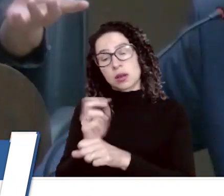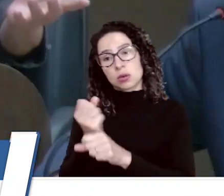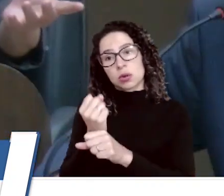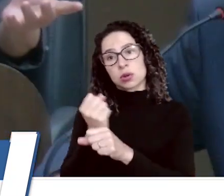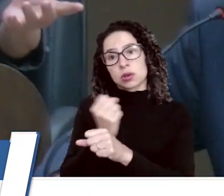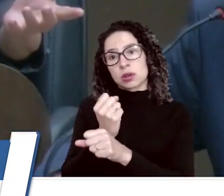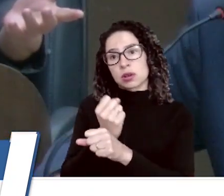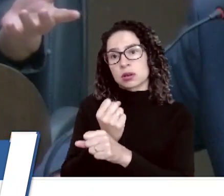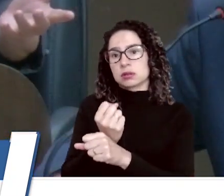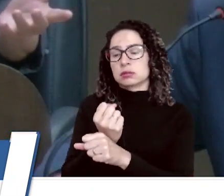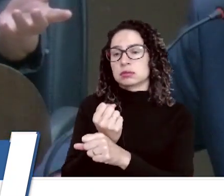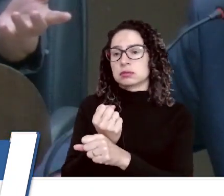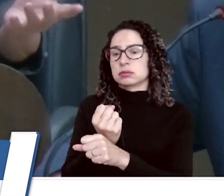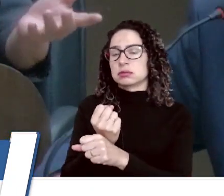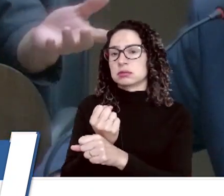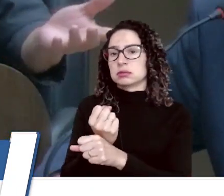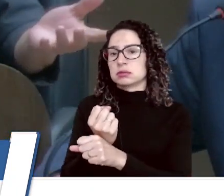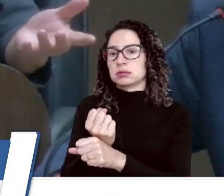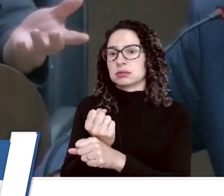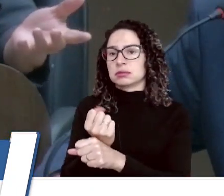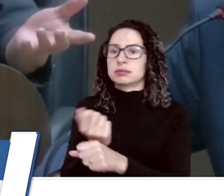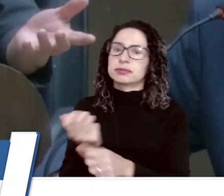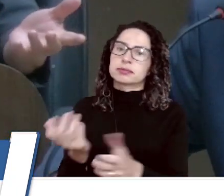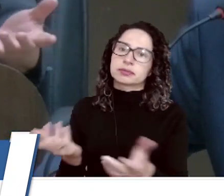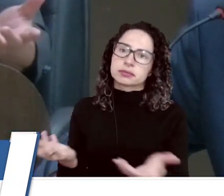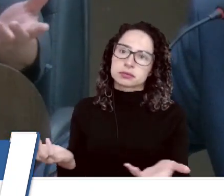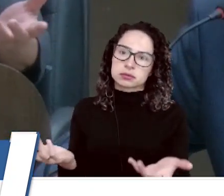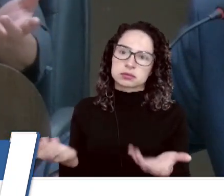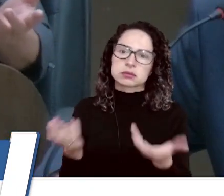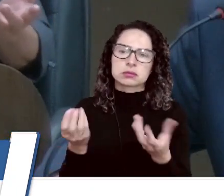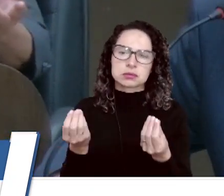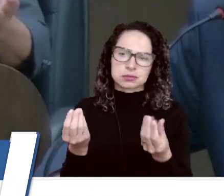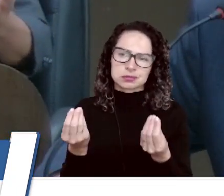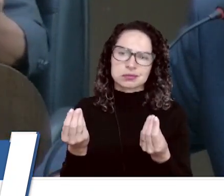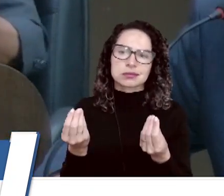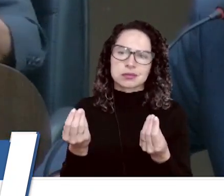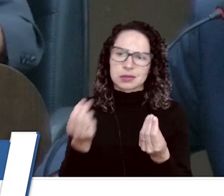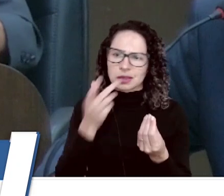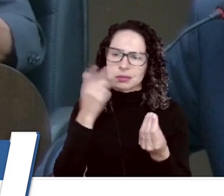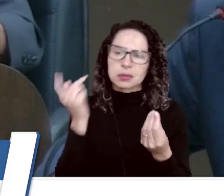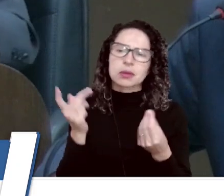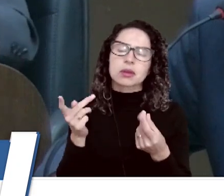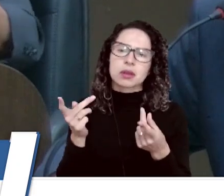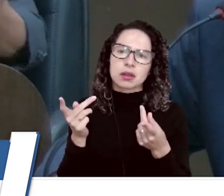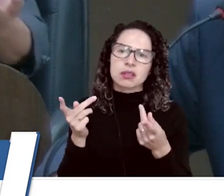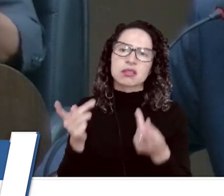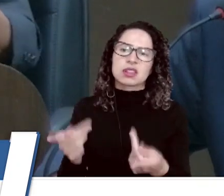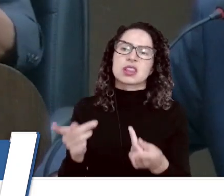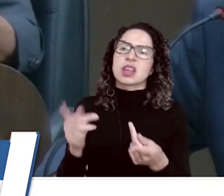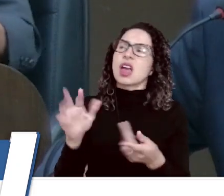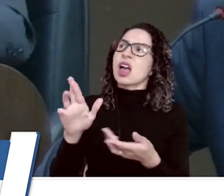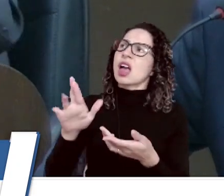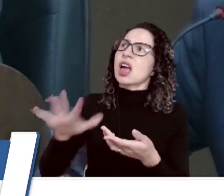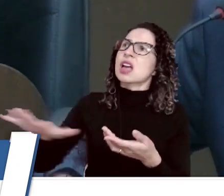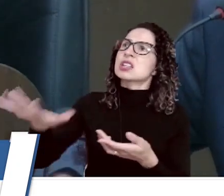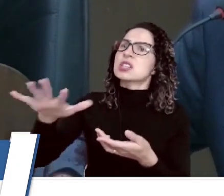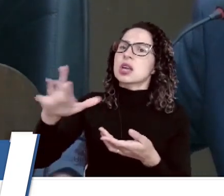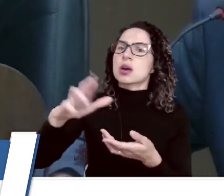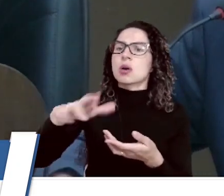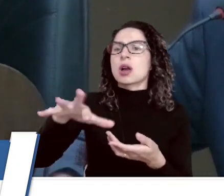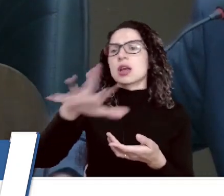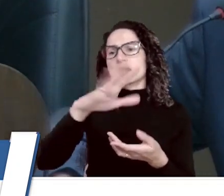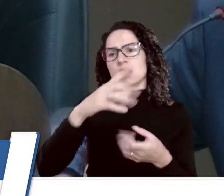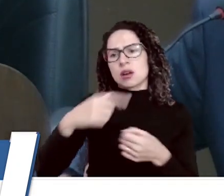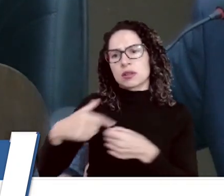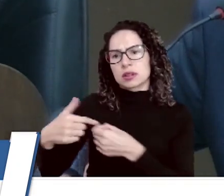obras e posturas... Brincadeira, os caras visitam regiões e regiões da cidade. É impossível